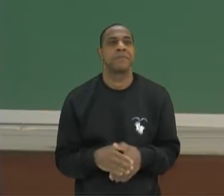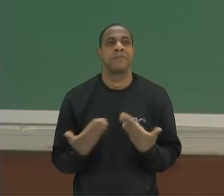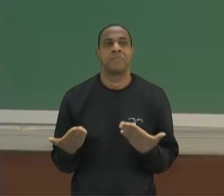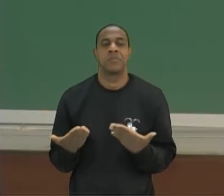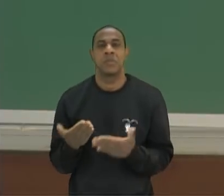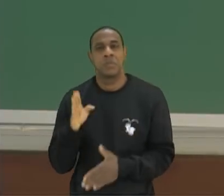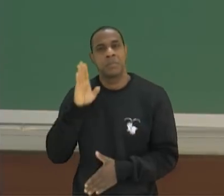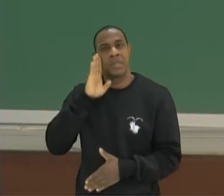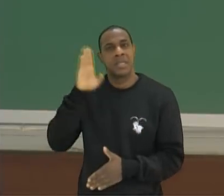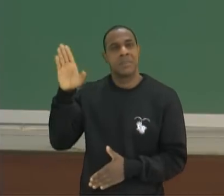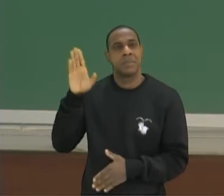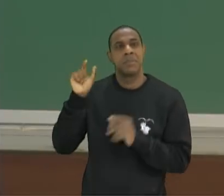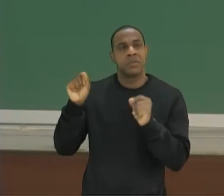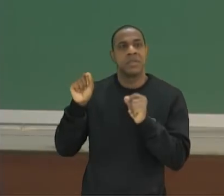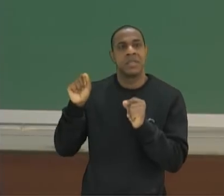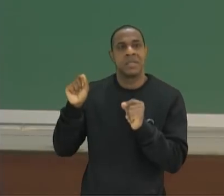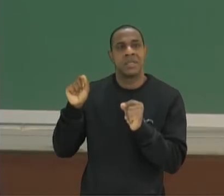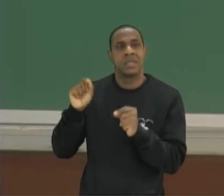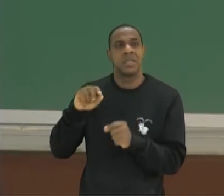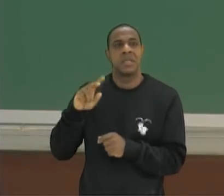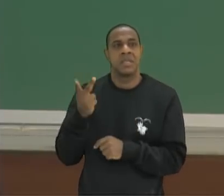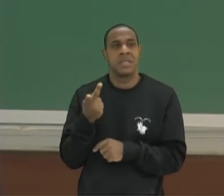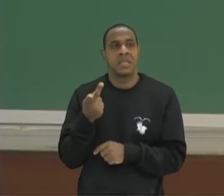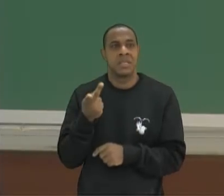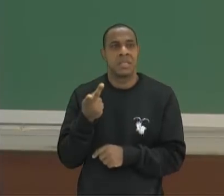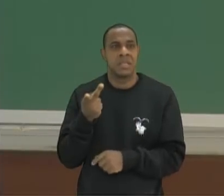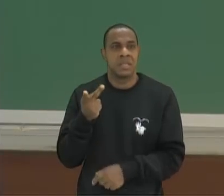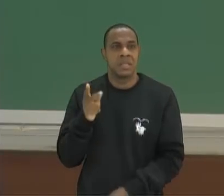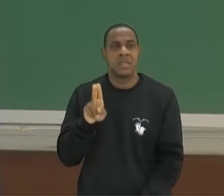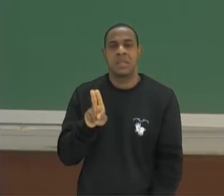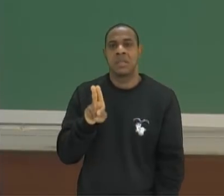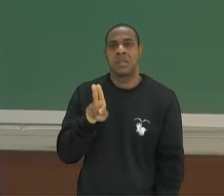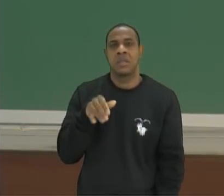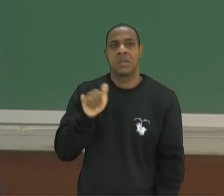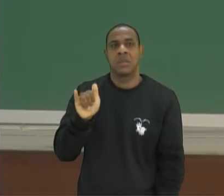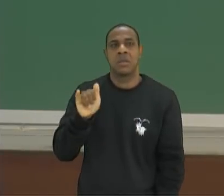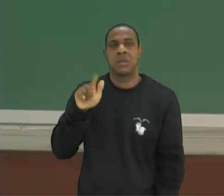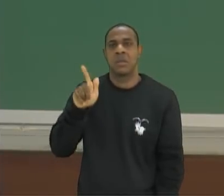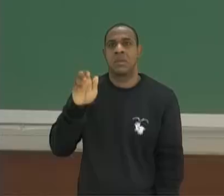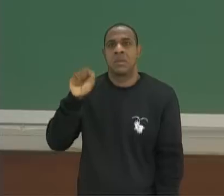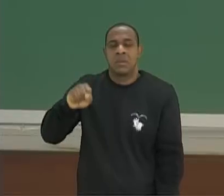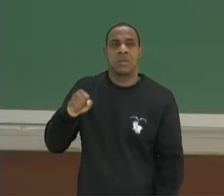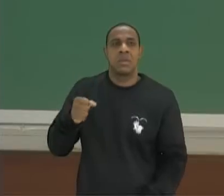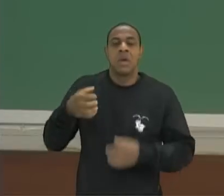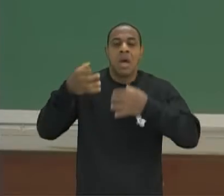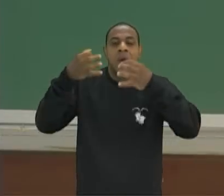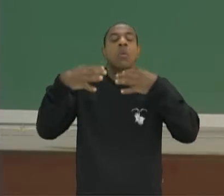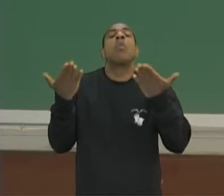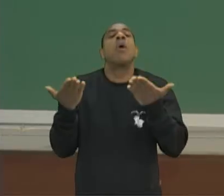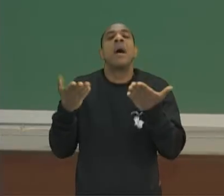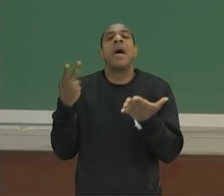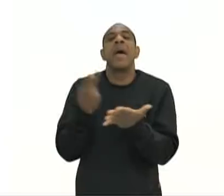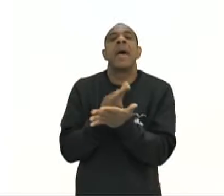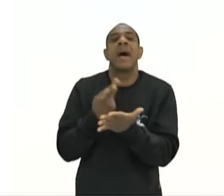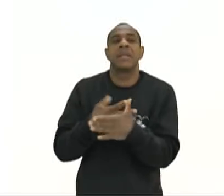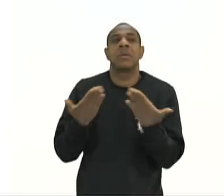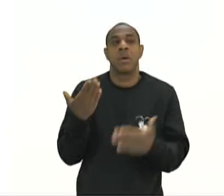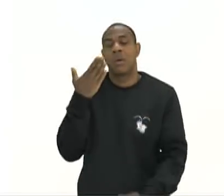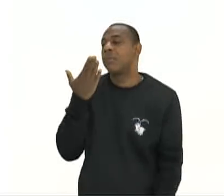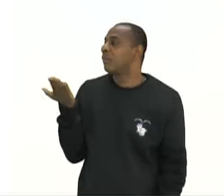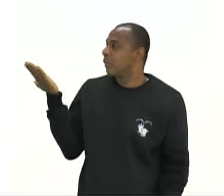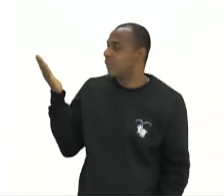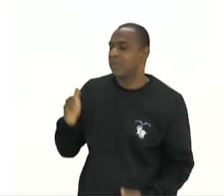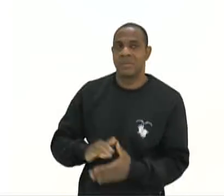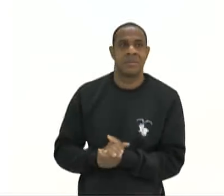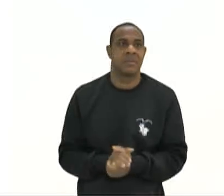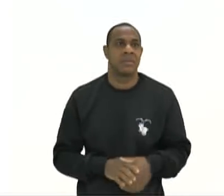o princípio de Huygens, assinale a afirmação errada. Letra A. Cada ponto de uma frente de